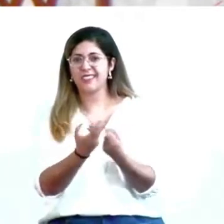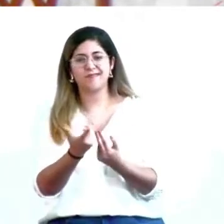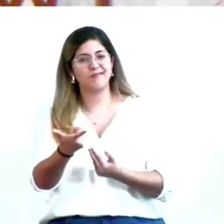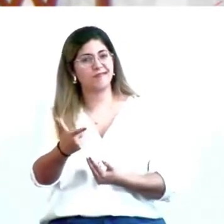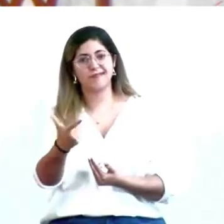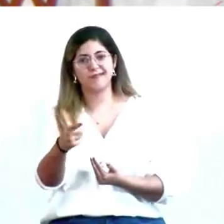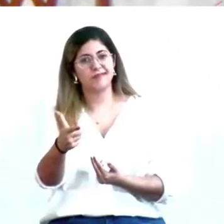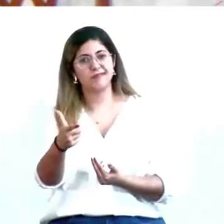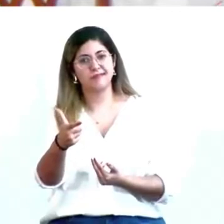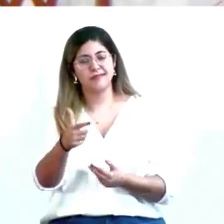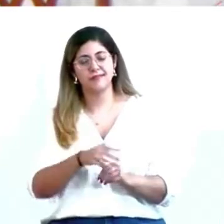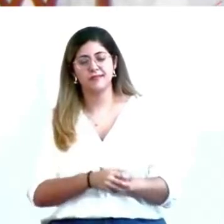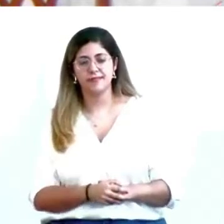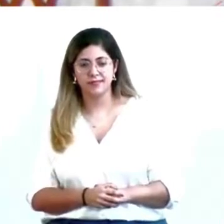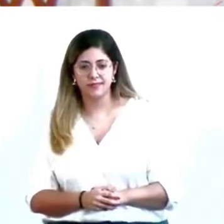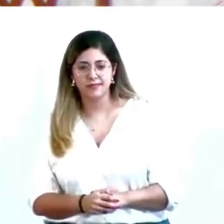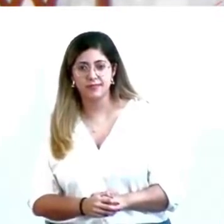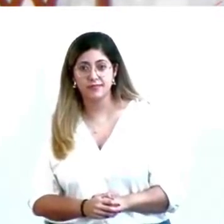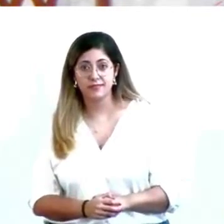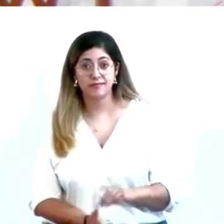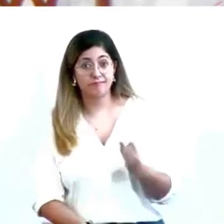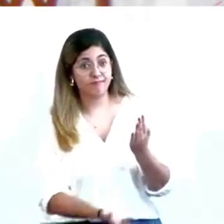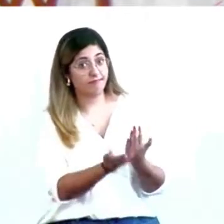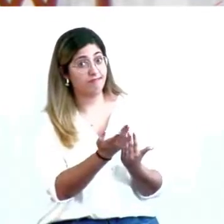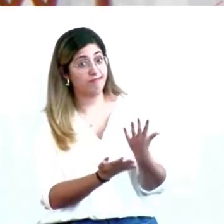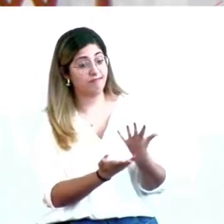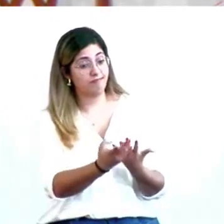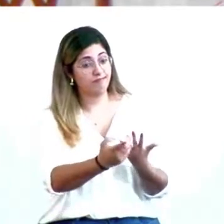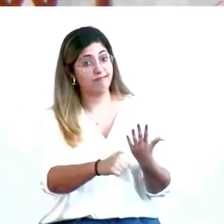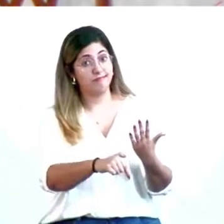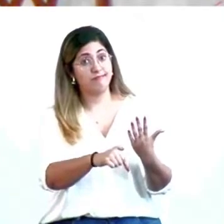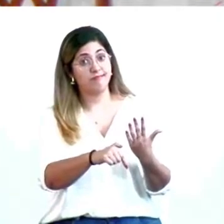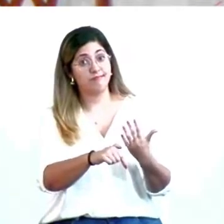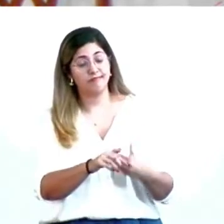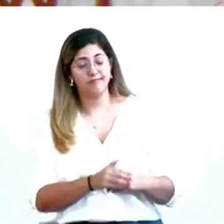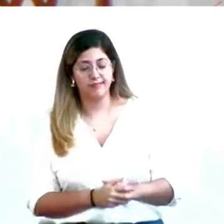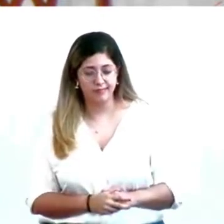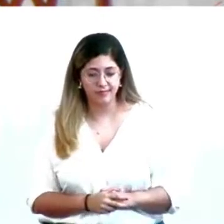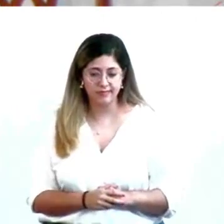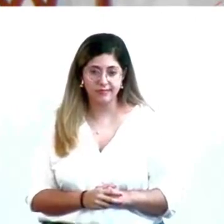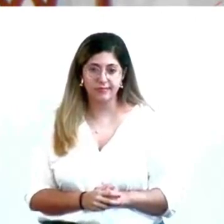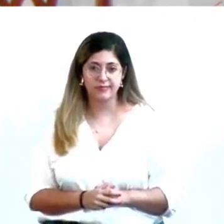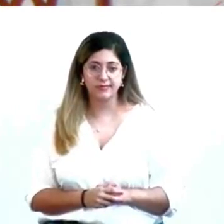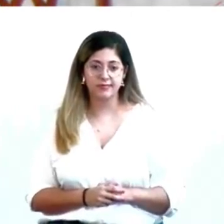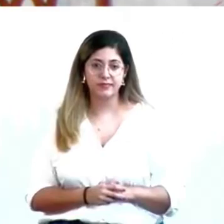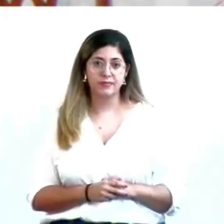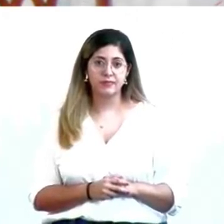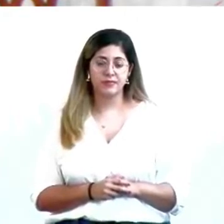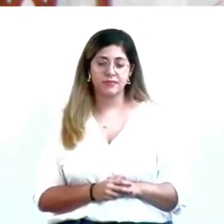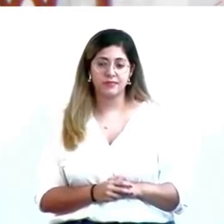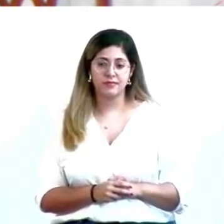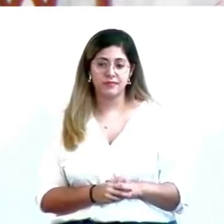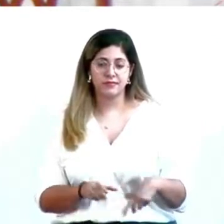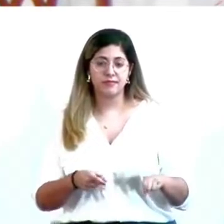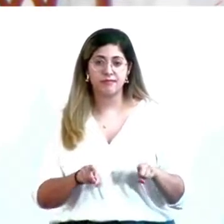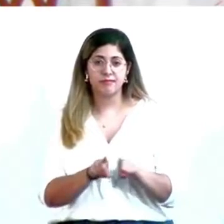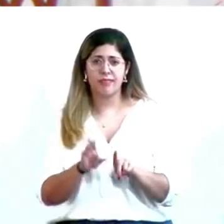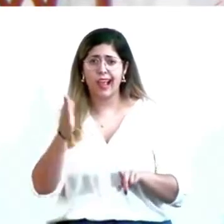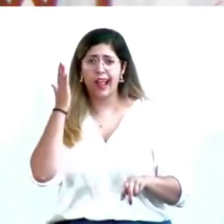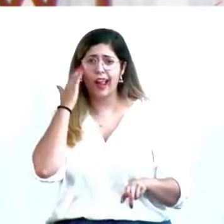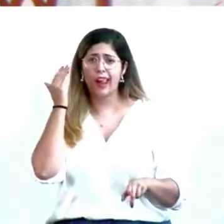deixam ser levados por tais práticas, e se lambuzam nessa realidade, vocês são